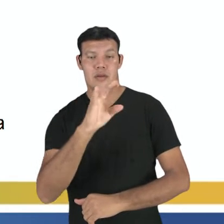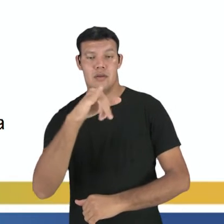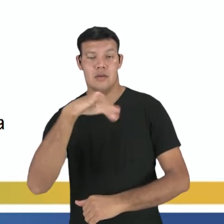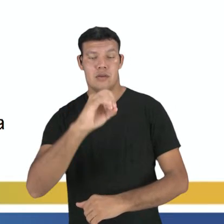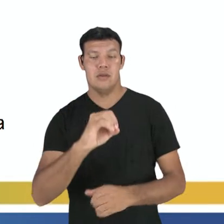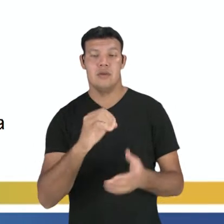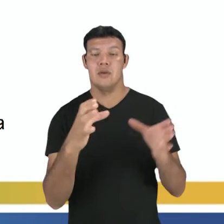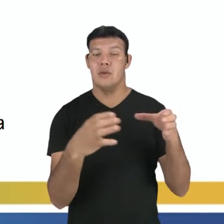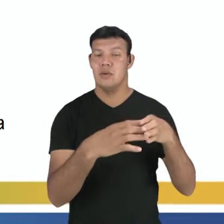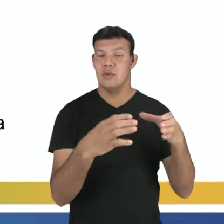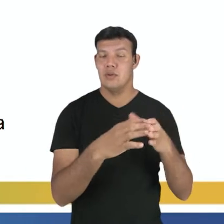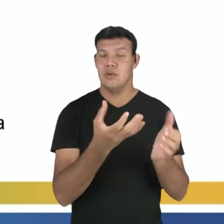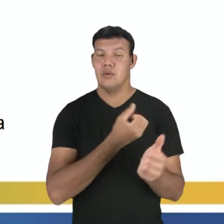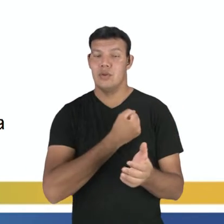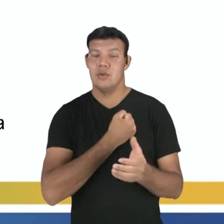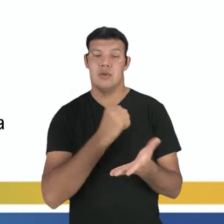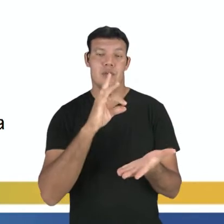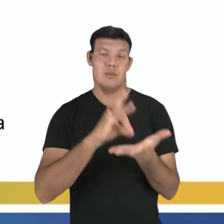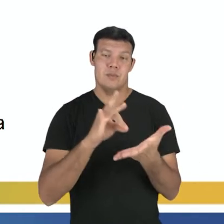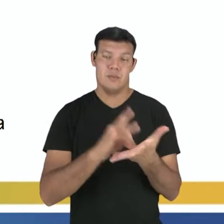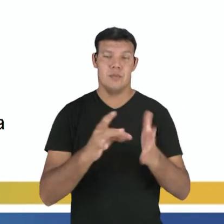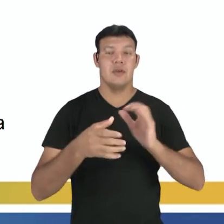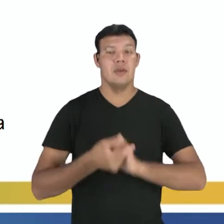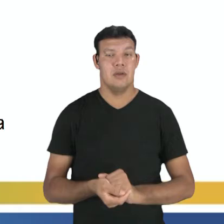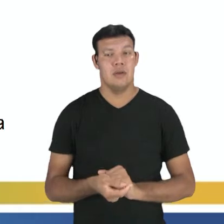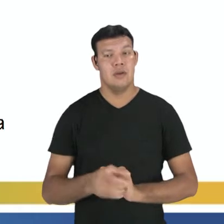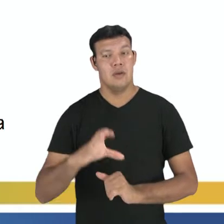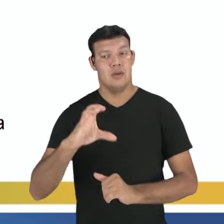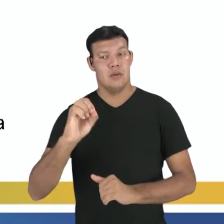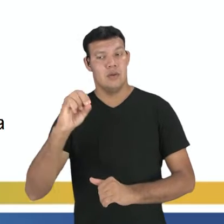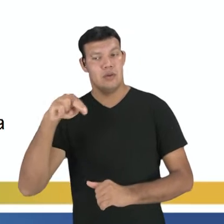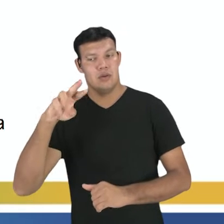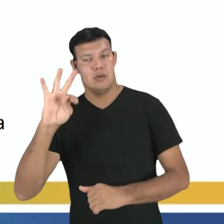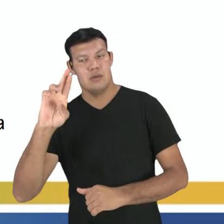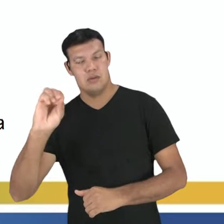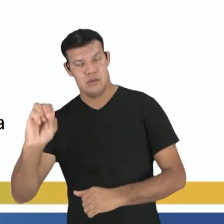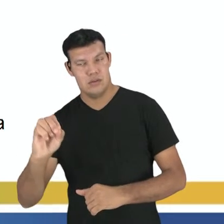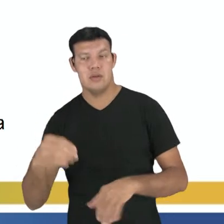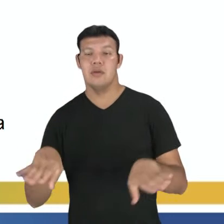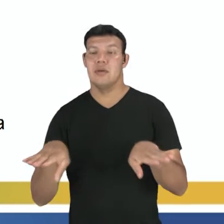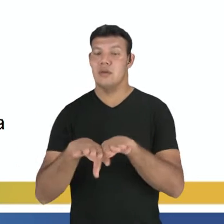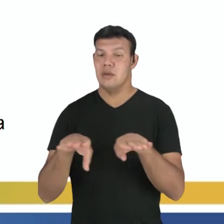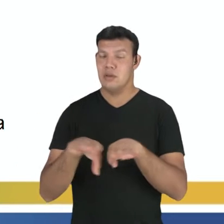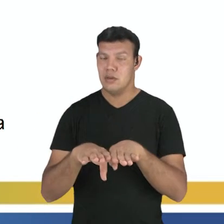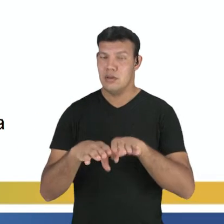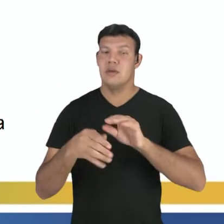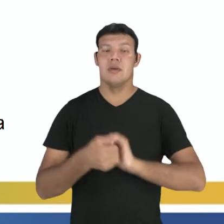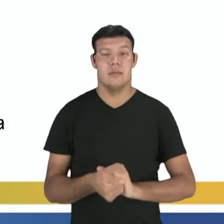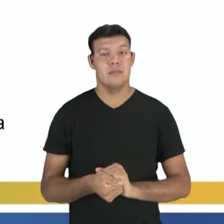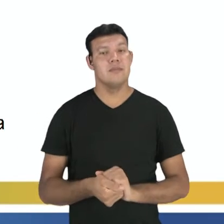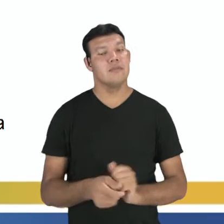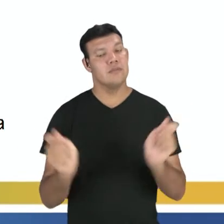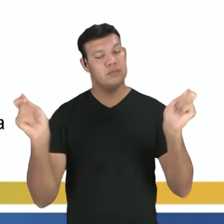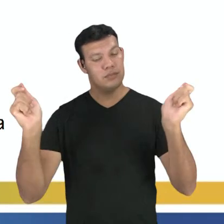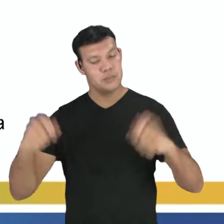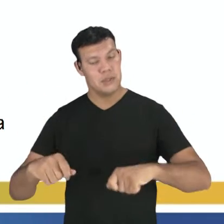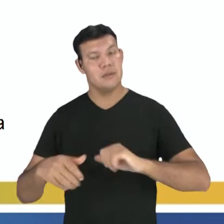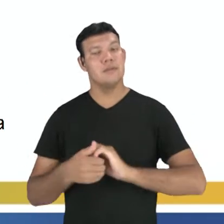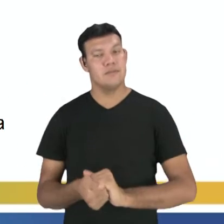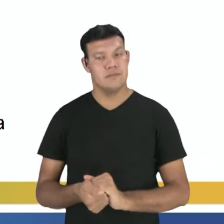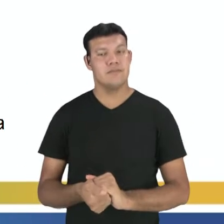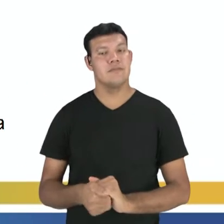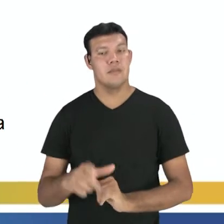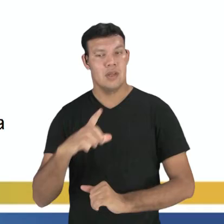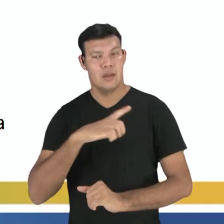dos números reais. E o contradomínio também, entretanto, pode ser